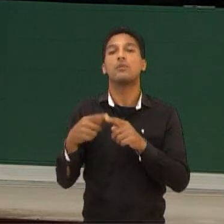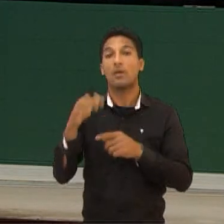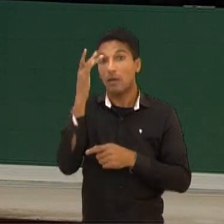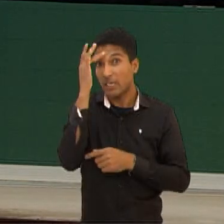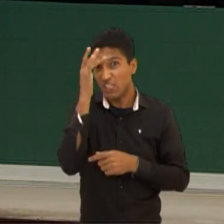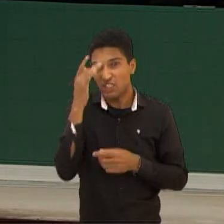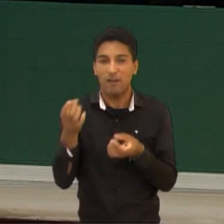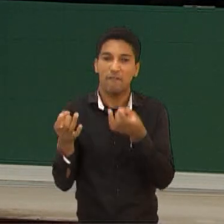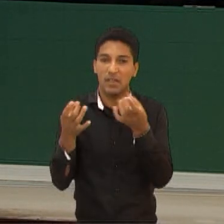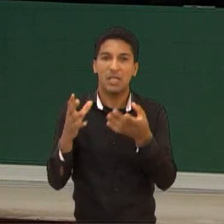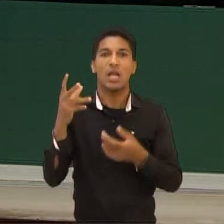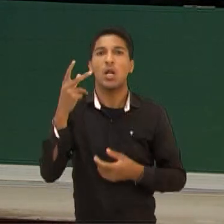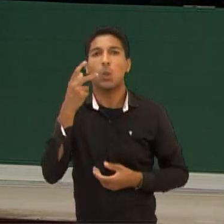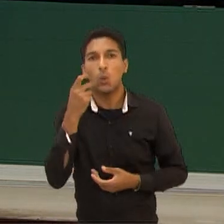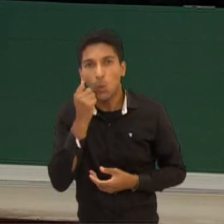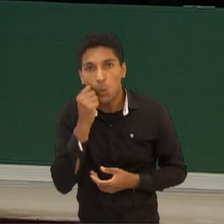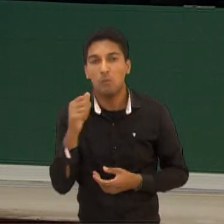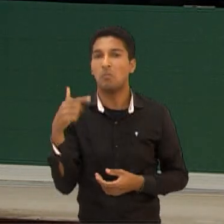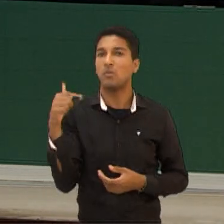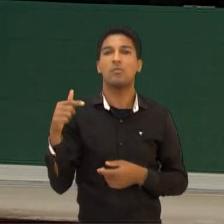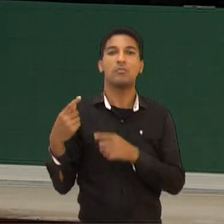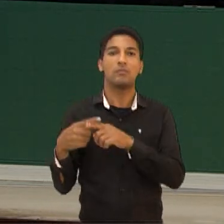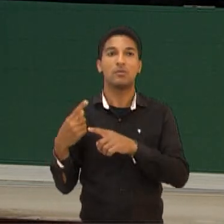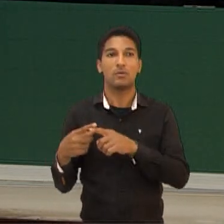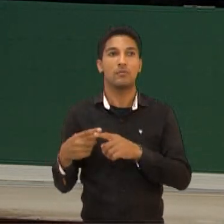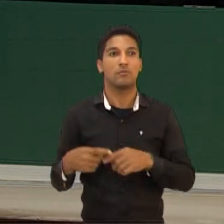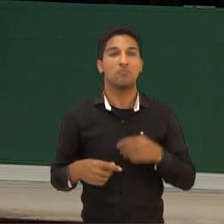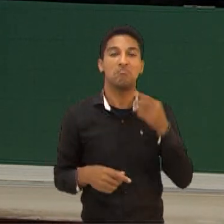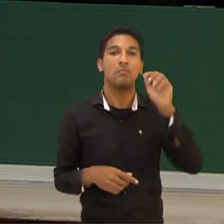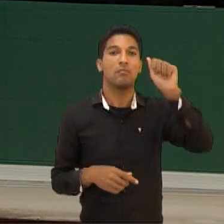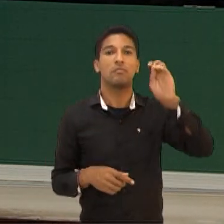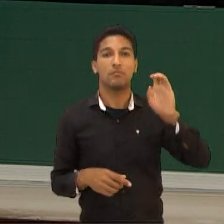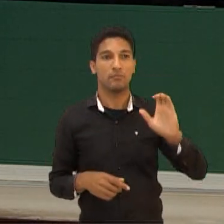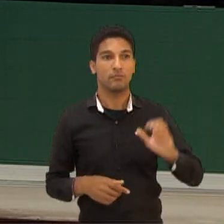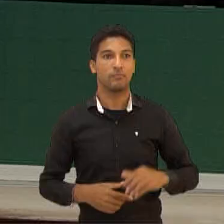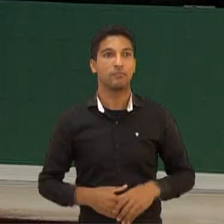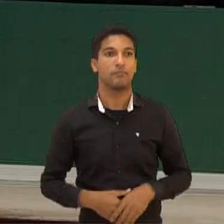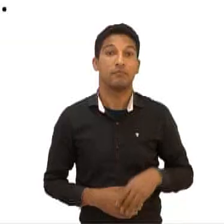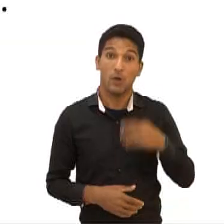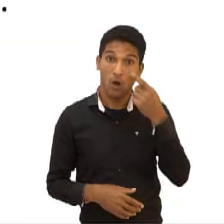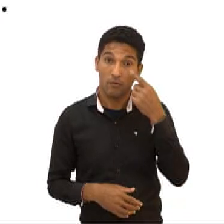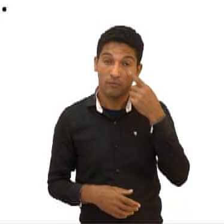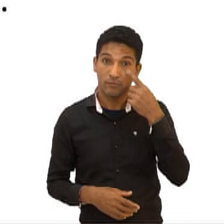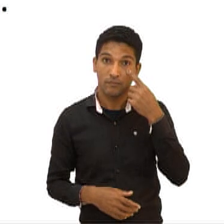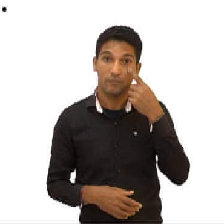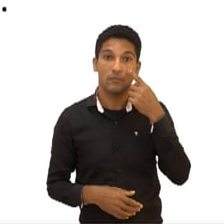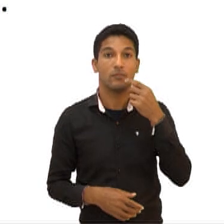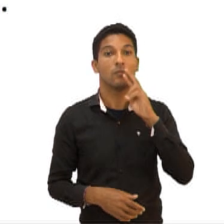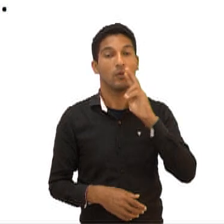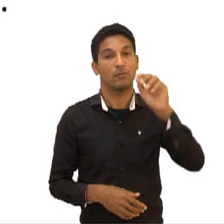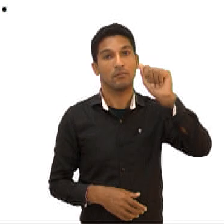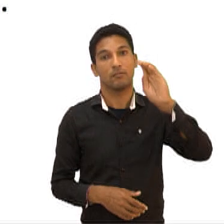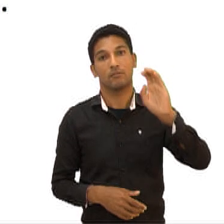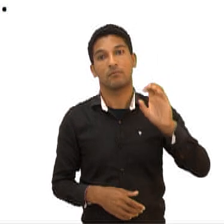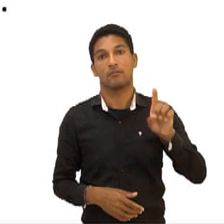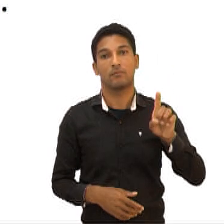Os preços de mercado são muito baixos? A produção só atende ao mercado interno? Por questões religiosas, os bovinos são intocáveis? Ou a Índia não possui o